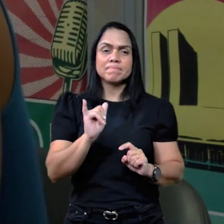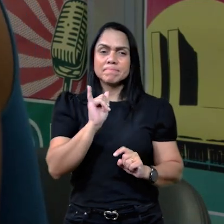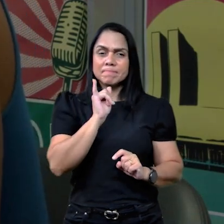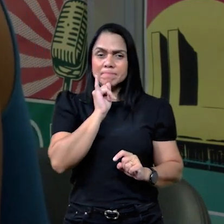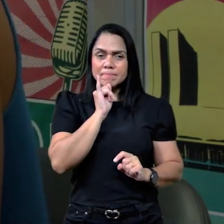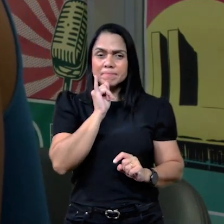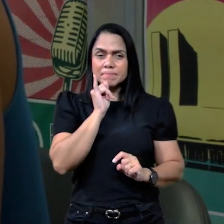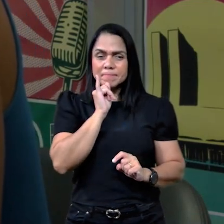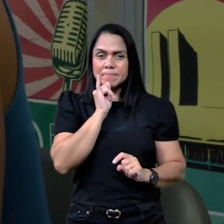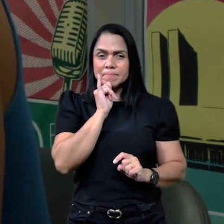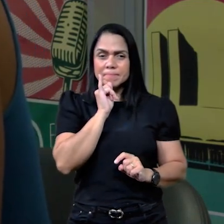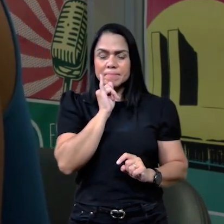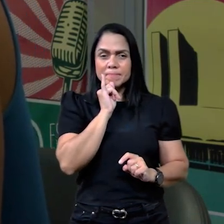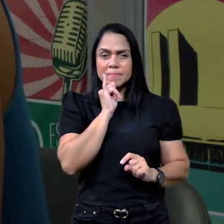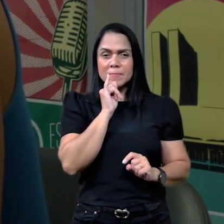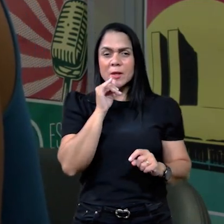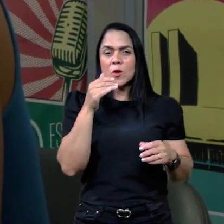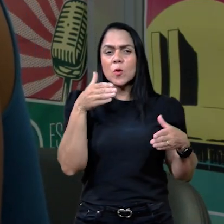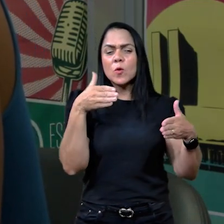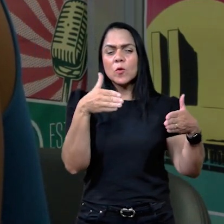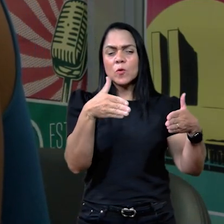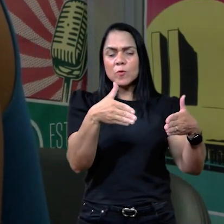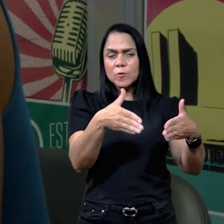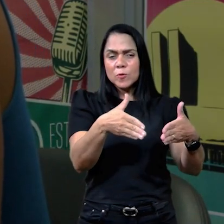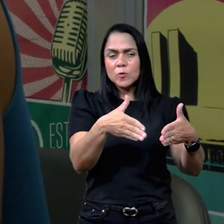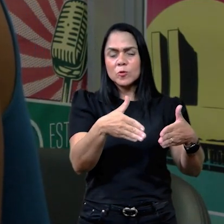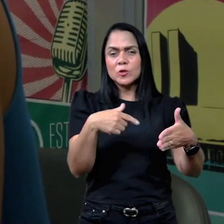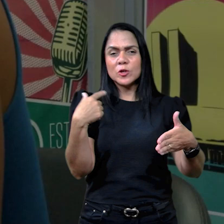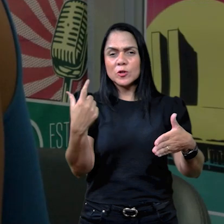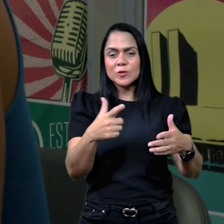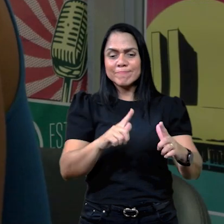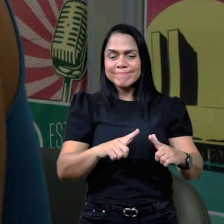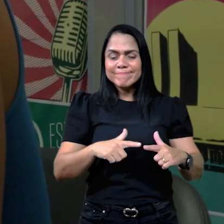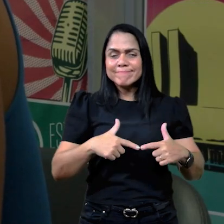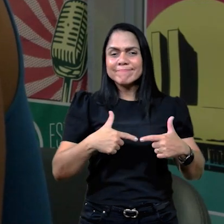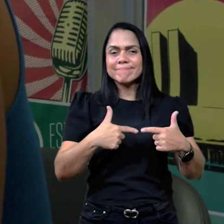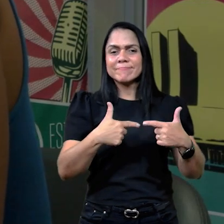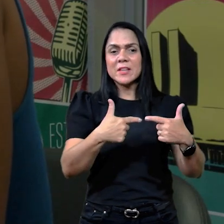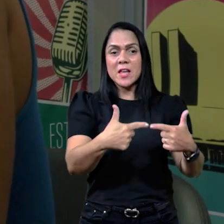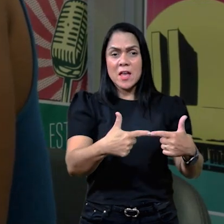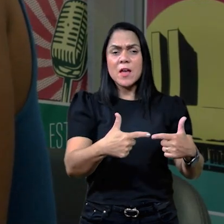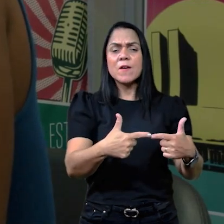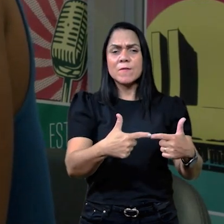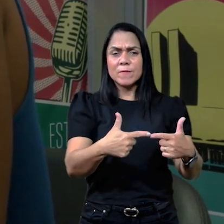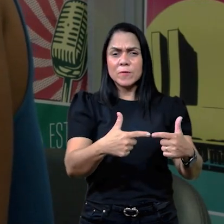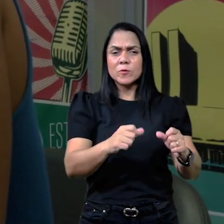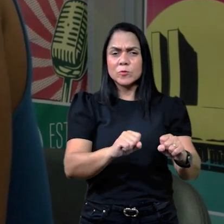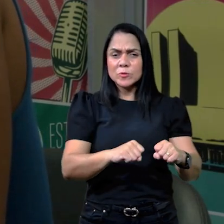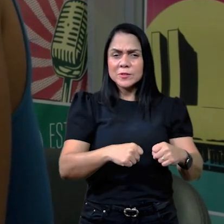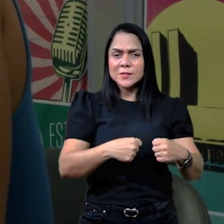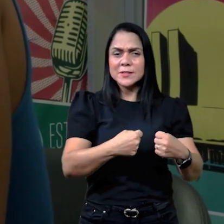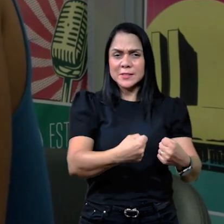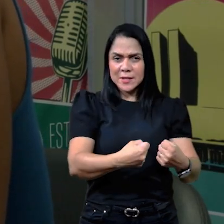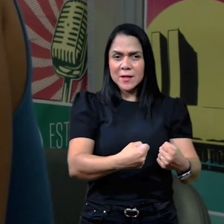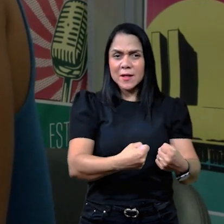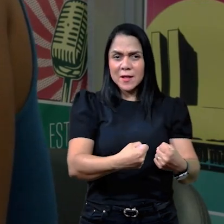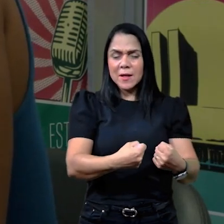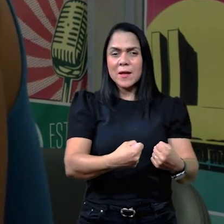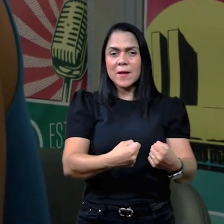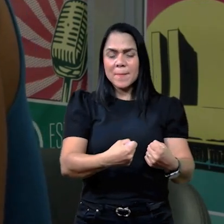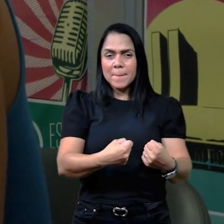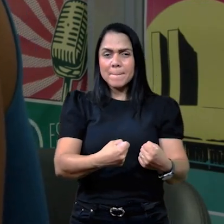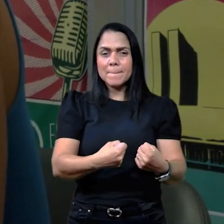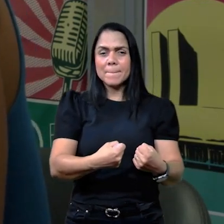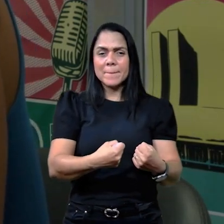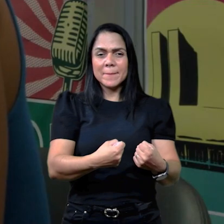um aspecto, né, que a gente tem tentado assim, né, reforçar especificamente, né, é levar